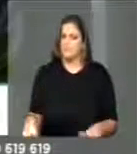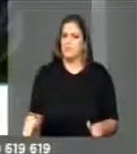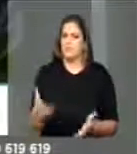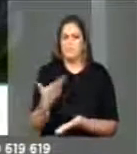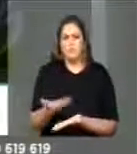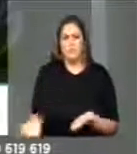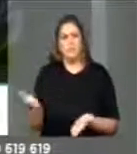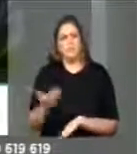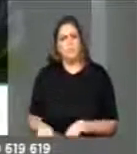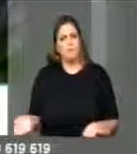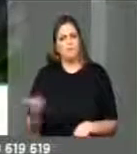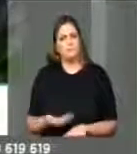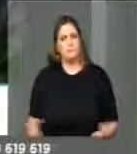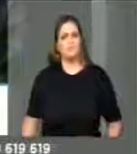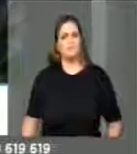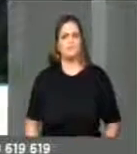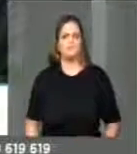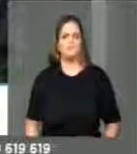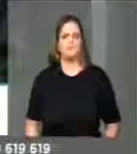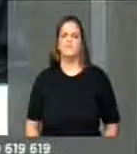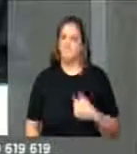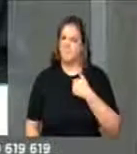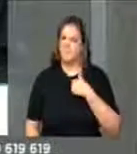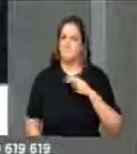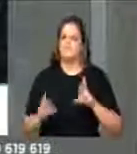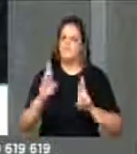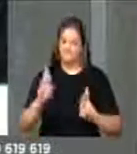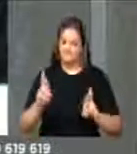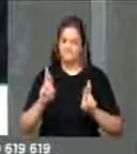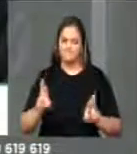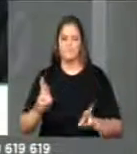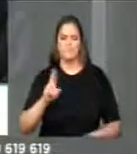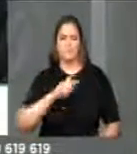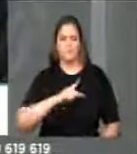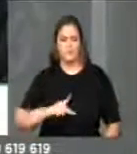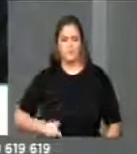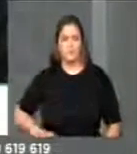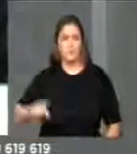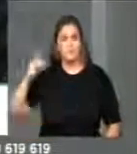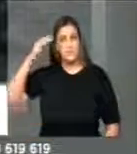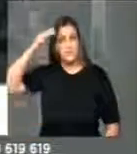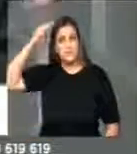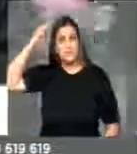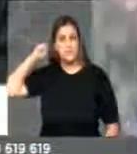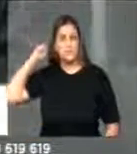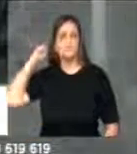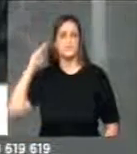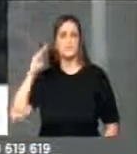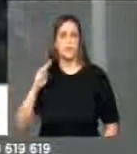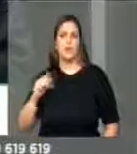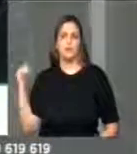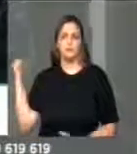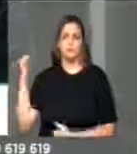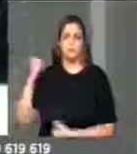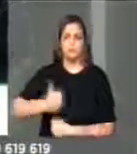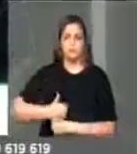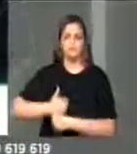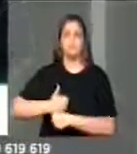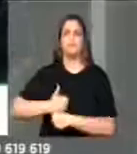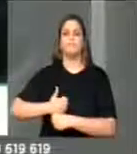presidente Michel Temer, que vai assumir na parte da tarde, ele pense e